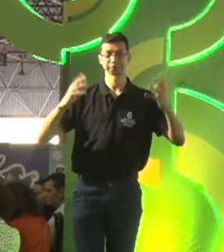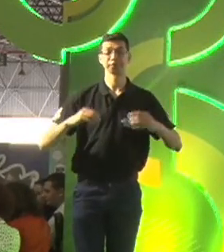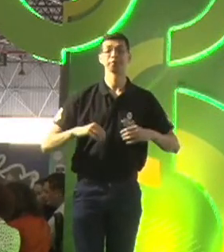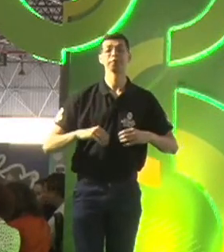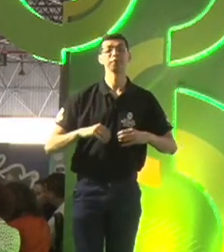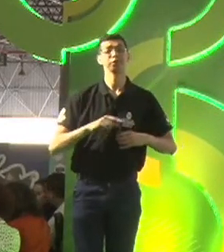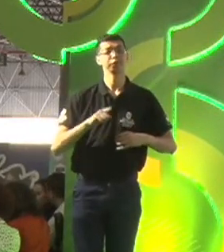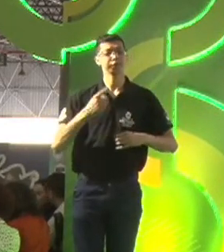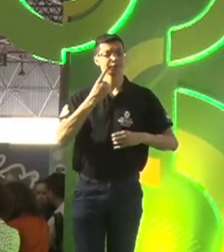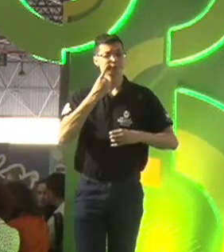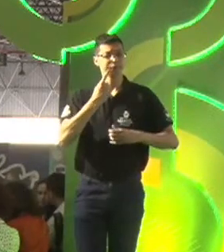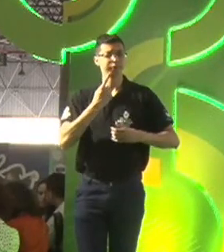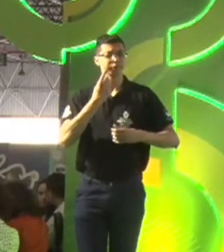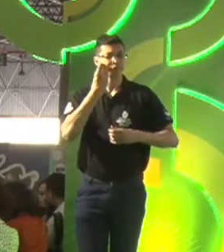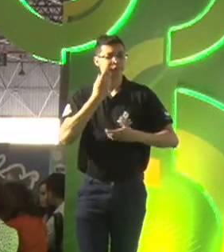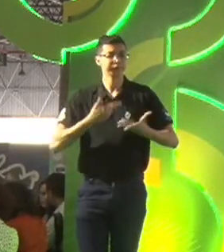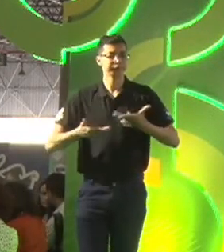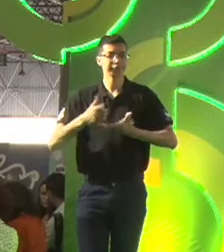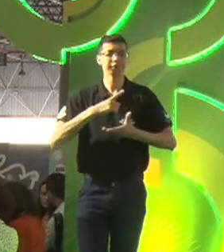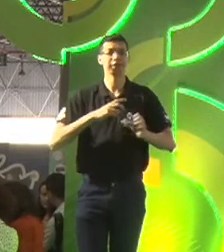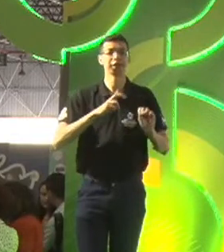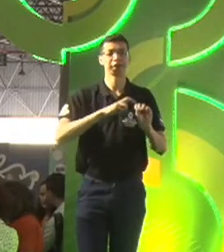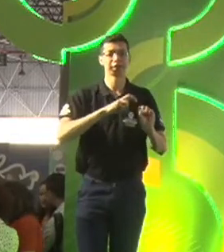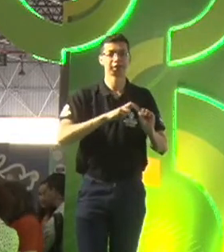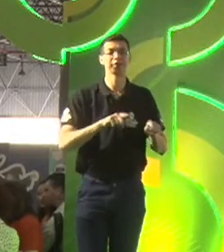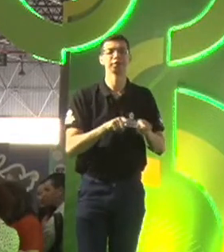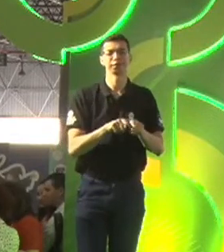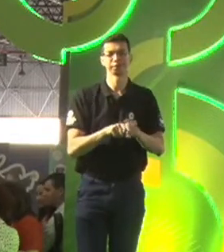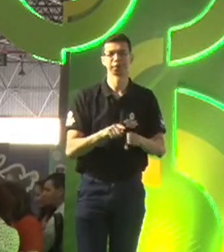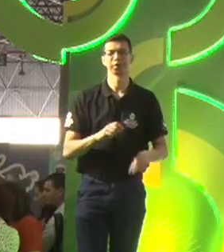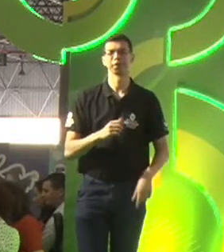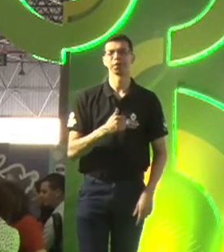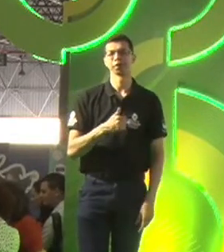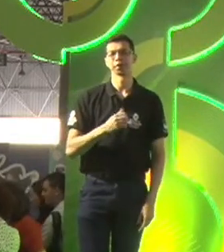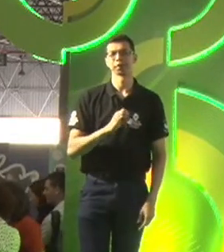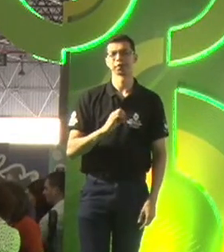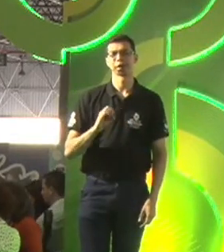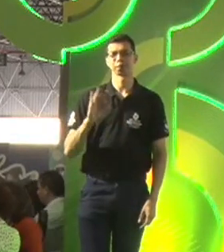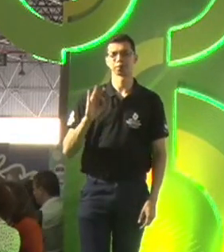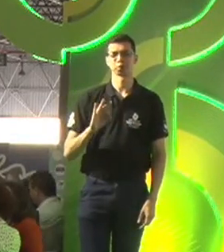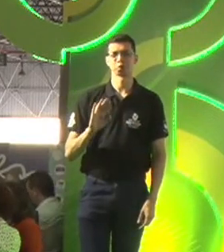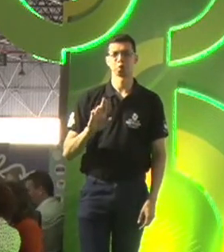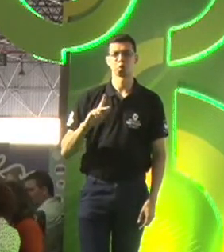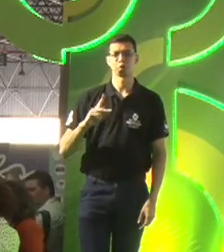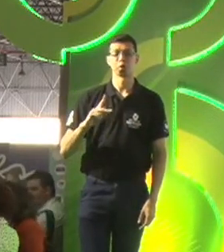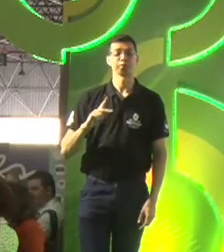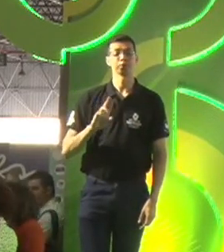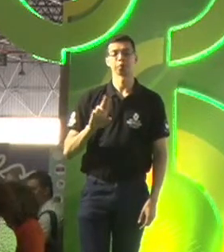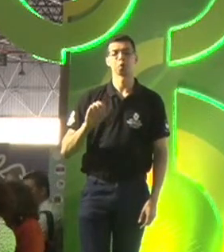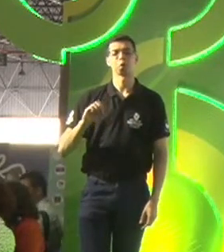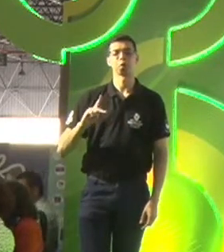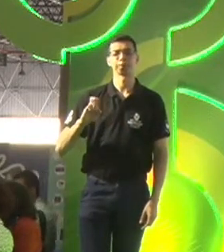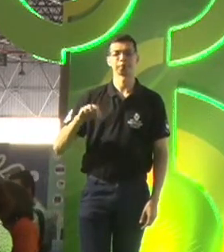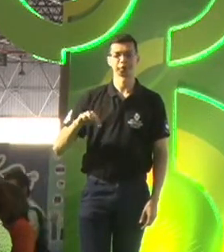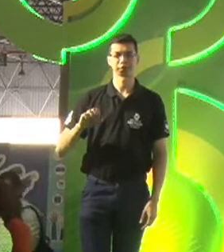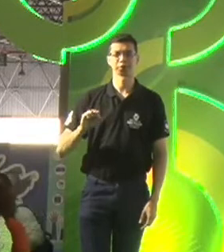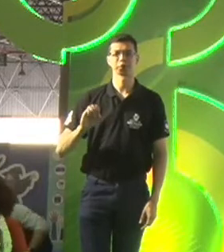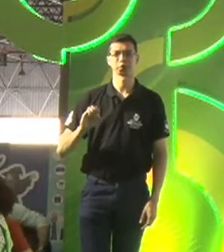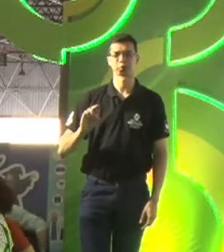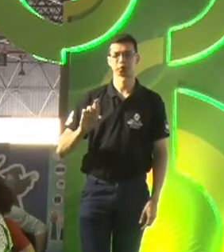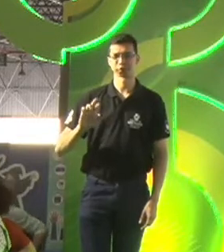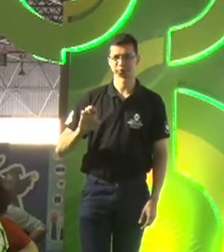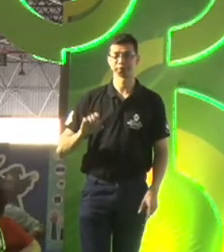tanto eu tenho o nosso Big Hub 100% o pincelce como também nessas redes sociais da César e school E